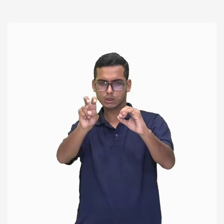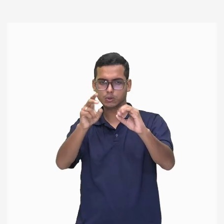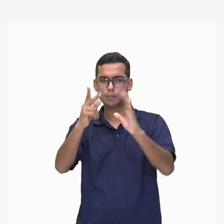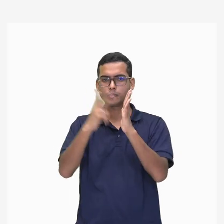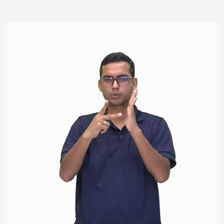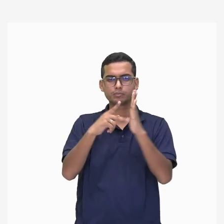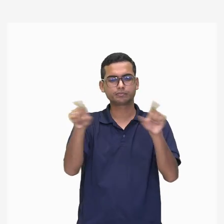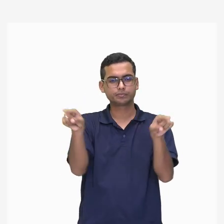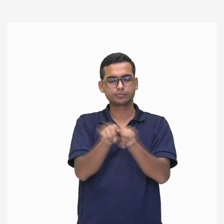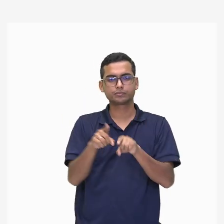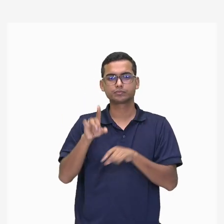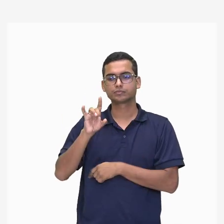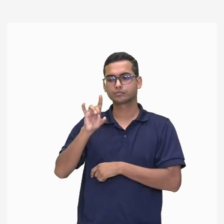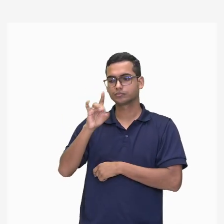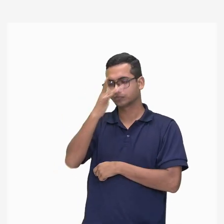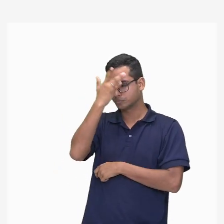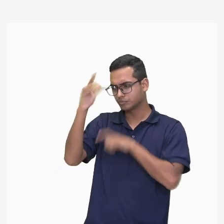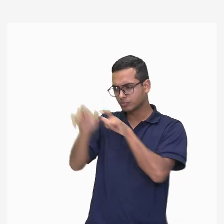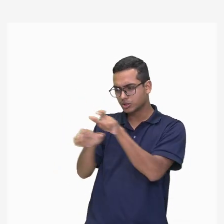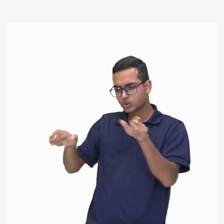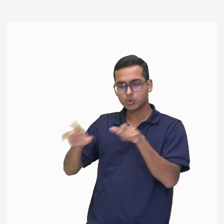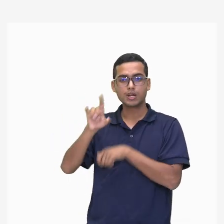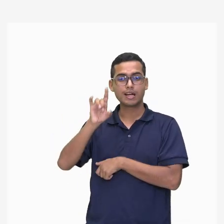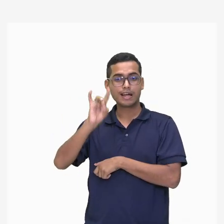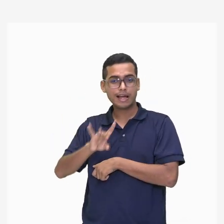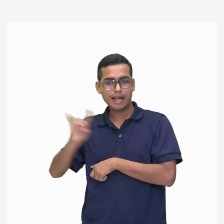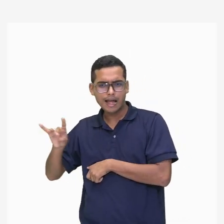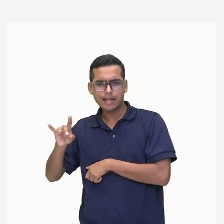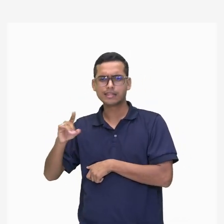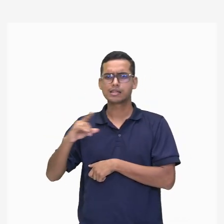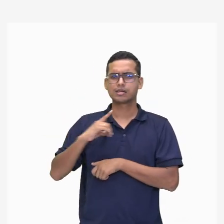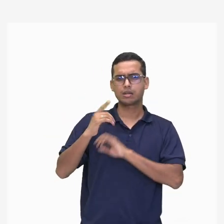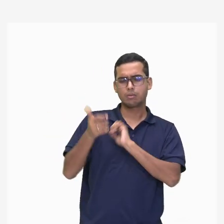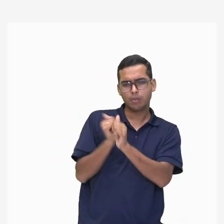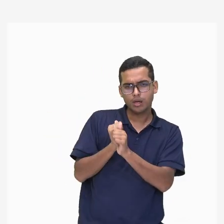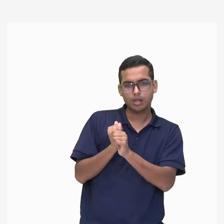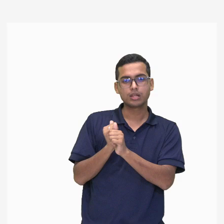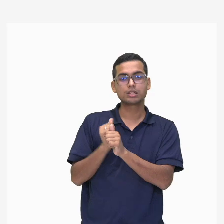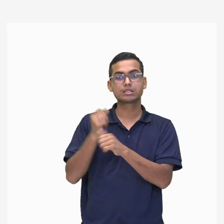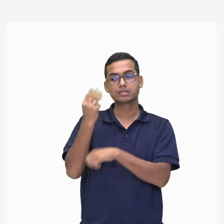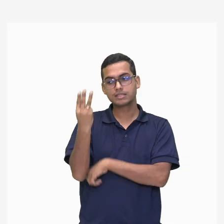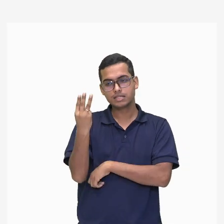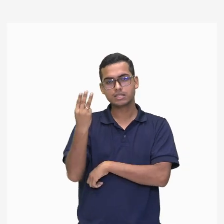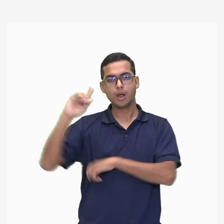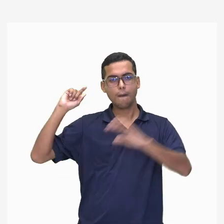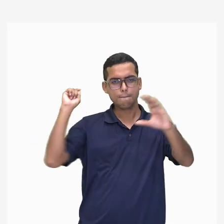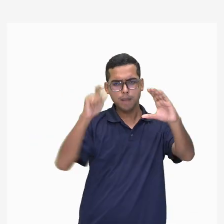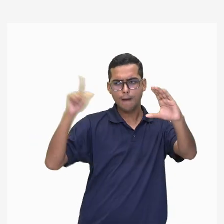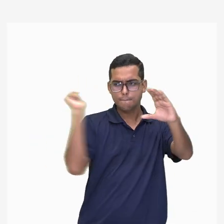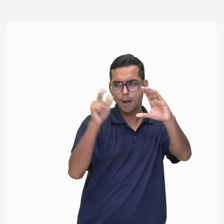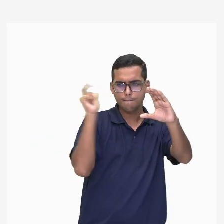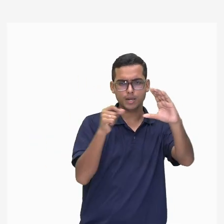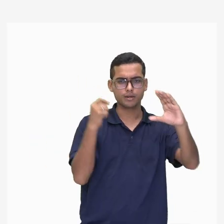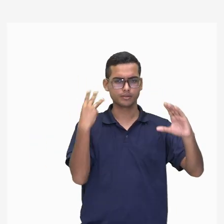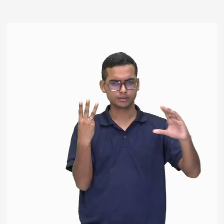3 dardos por rodada. Então, é uma disputa feita entre 2 pessoas, cada qual com 3